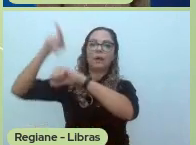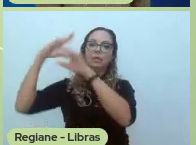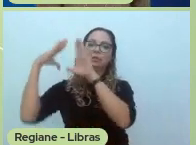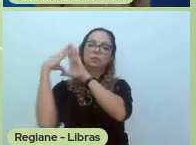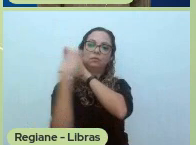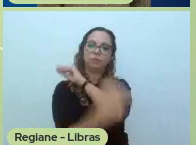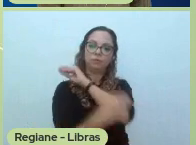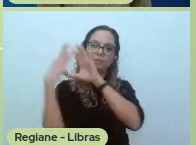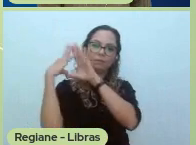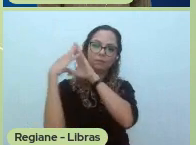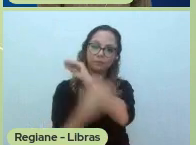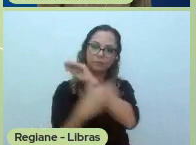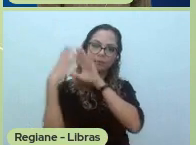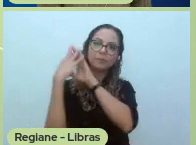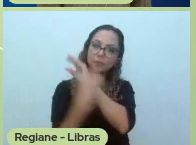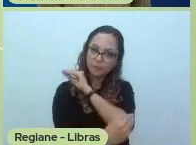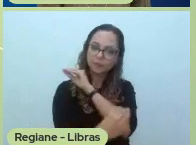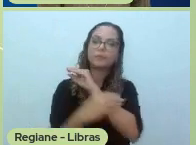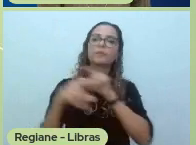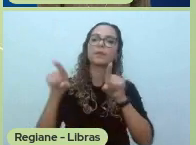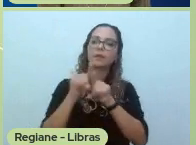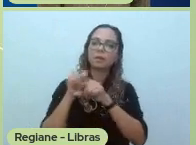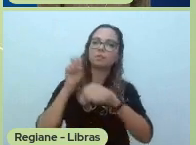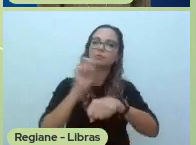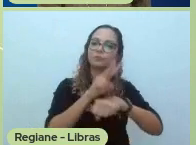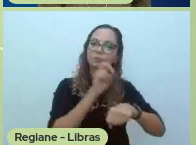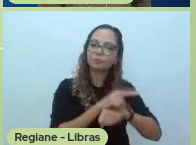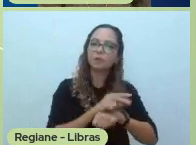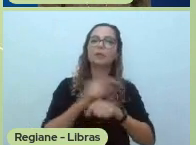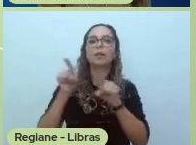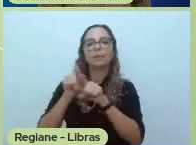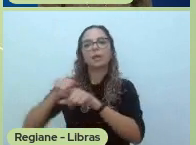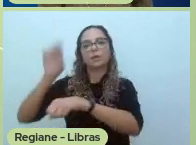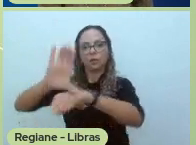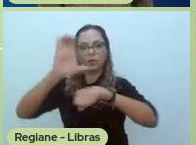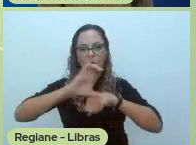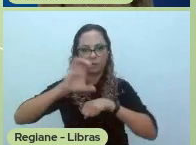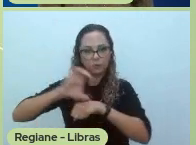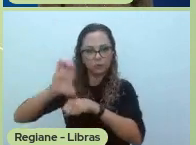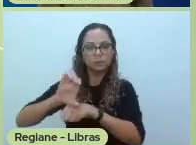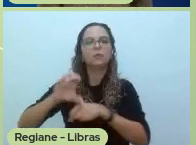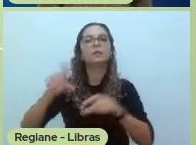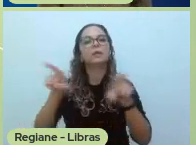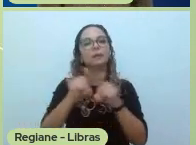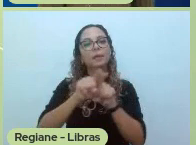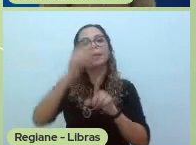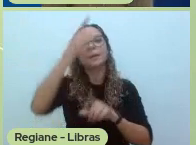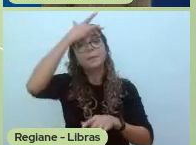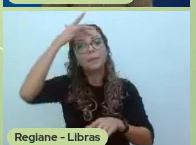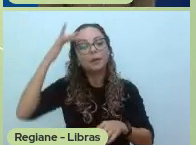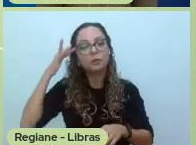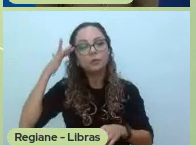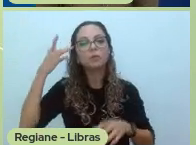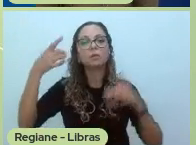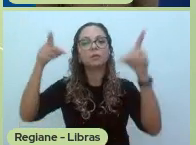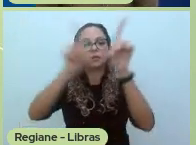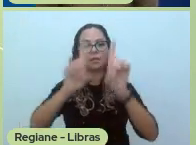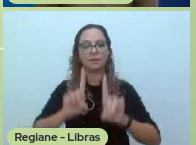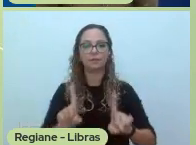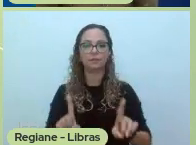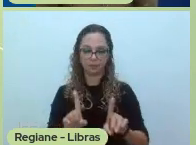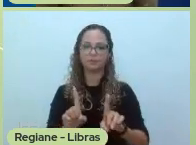e empregabilidade e inclusão da pessoa com deficiência. E aqui